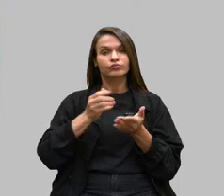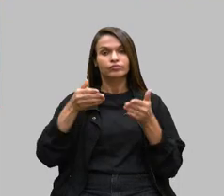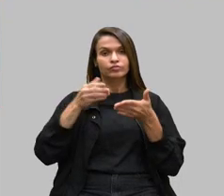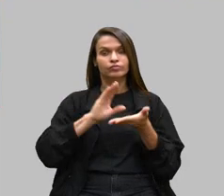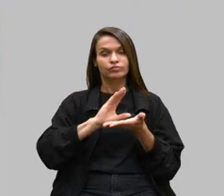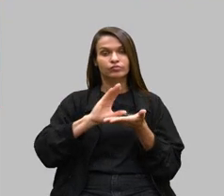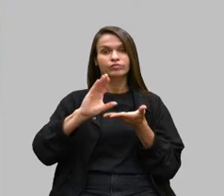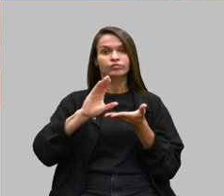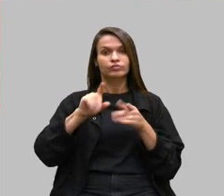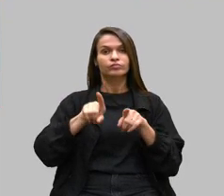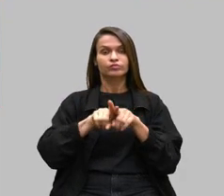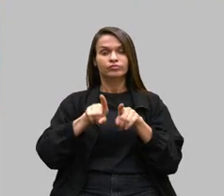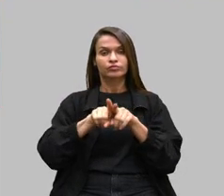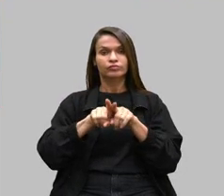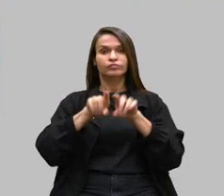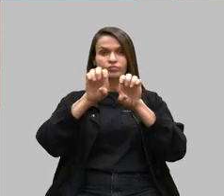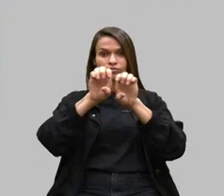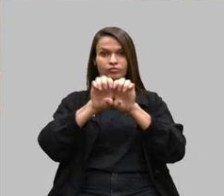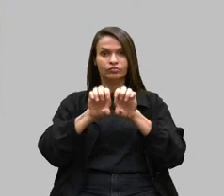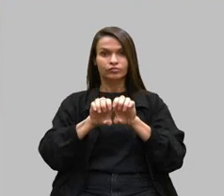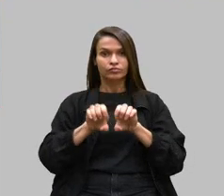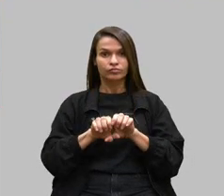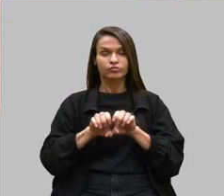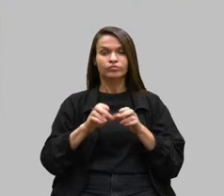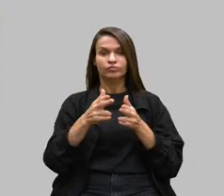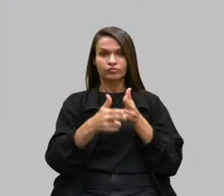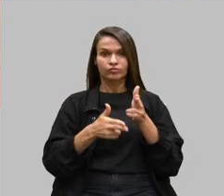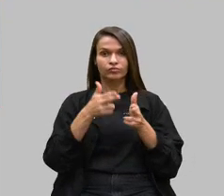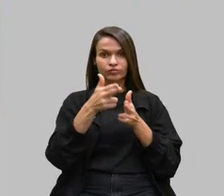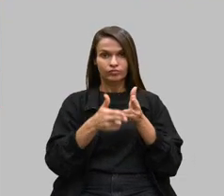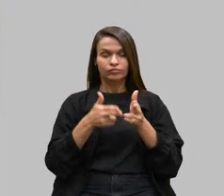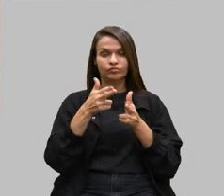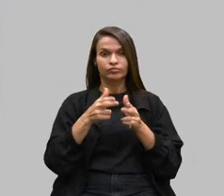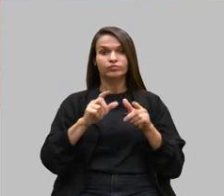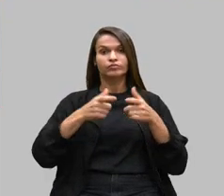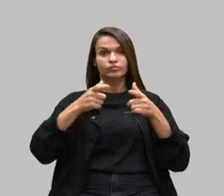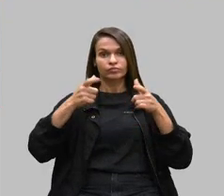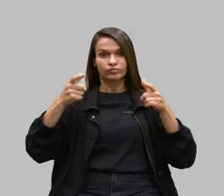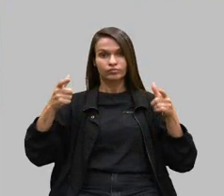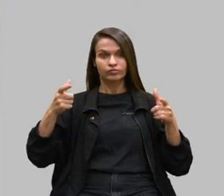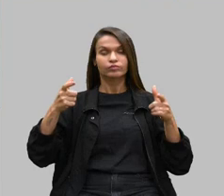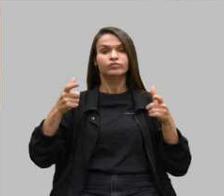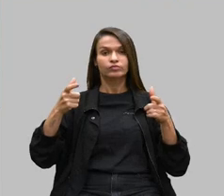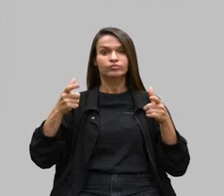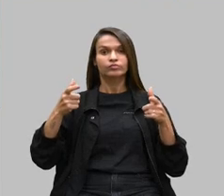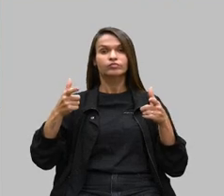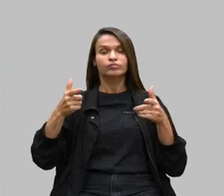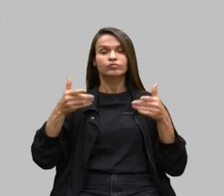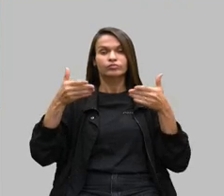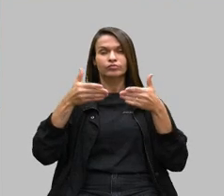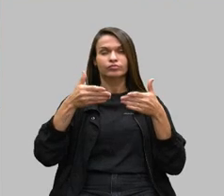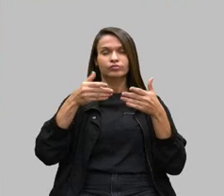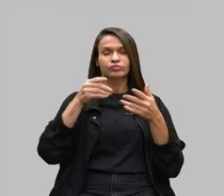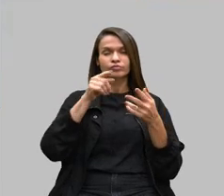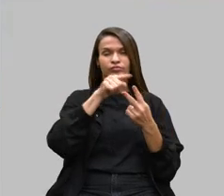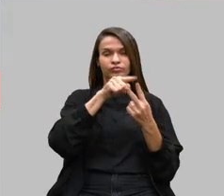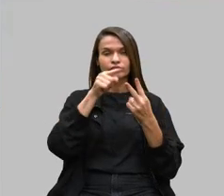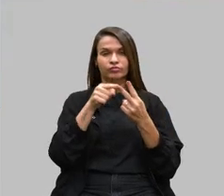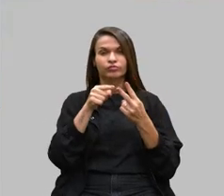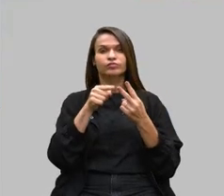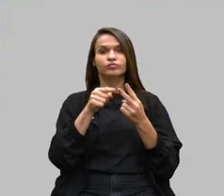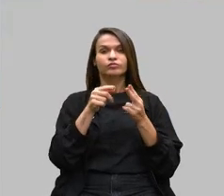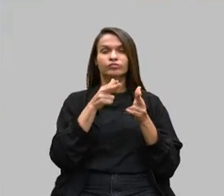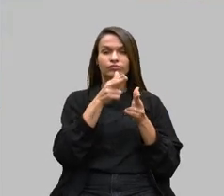em infraestrutura Ferroviária embora a maior parte do traçado dessas duas ferrovias esteja